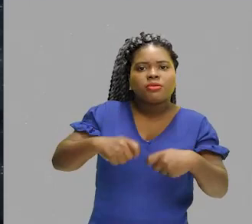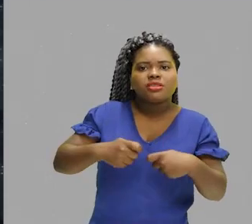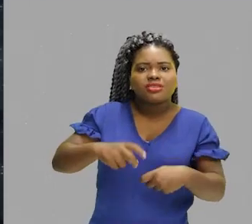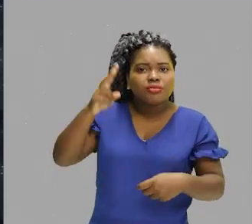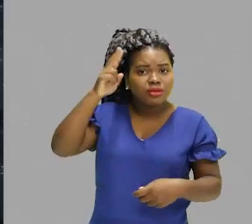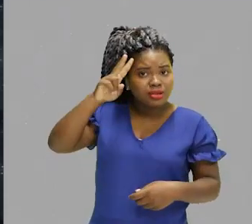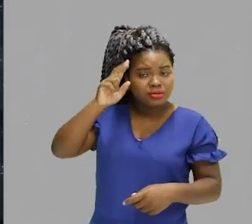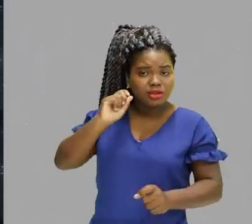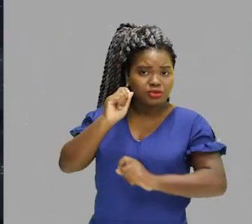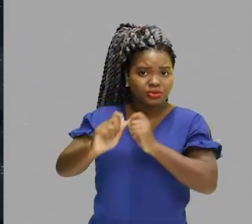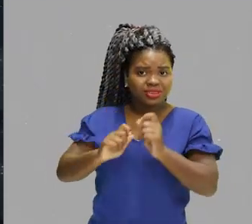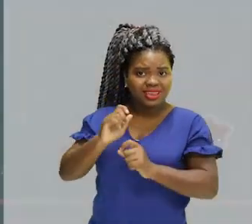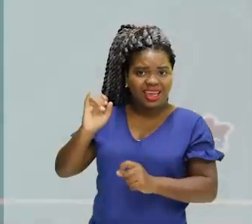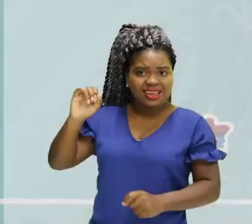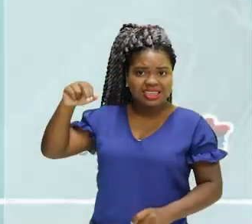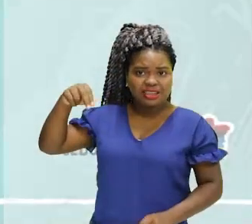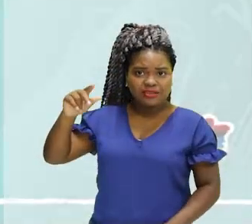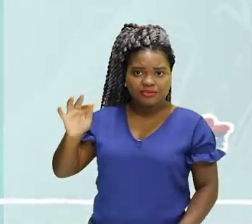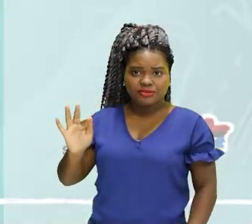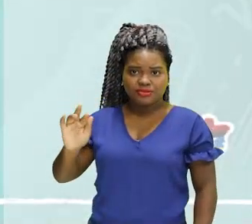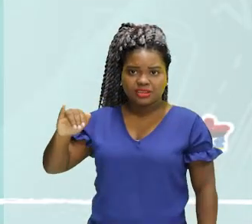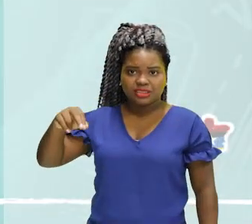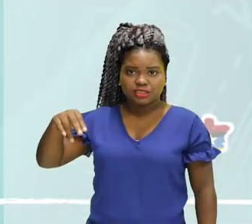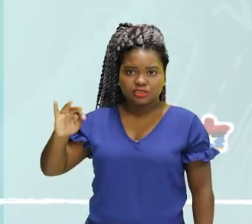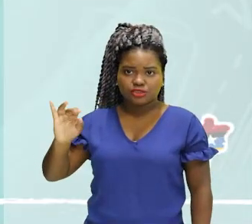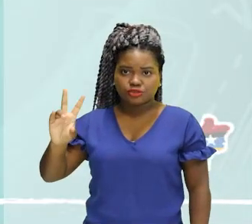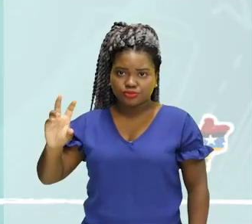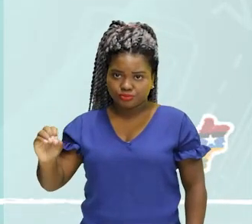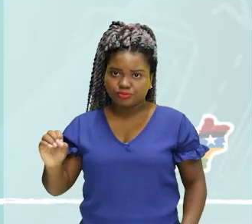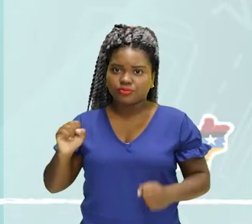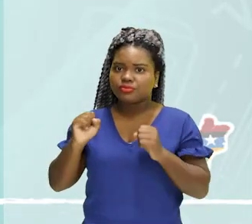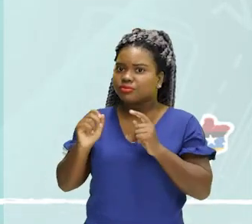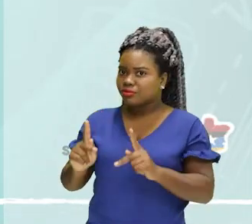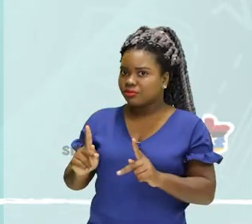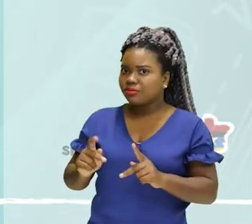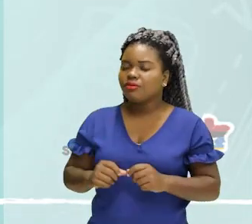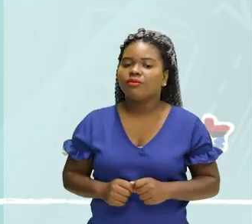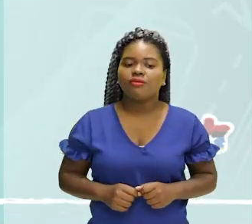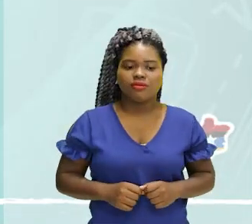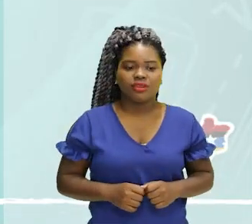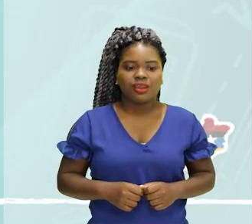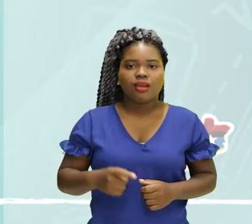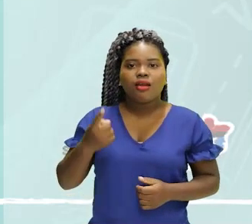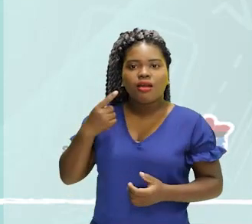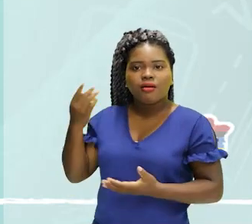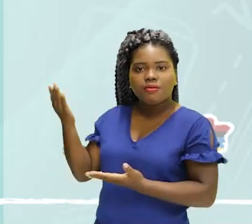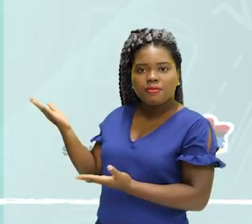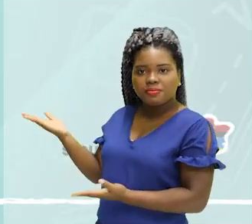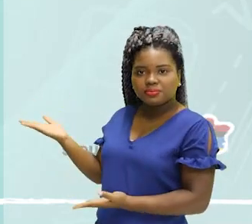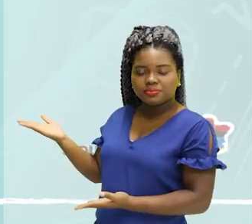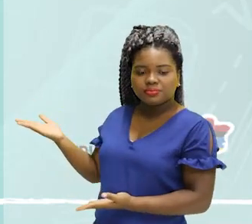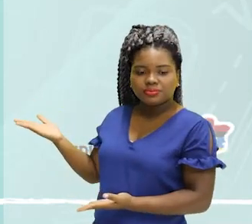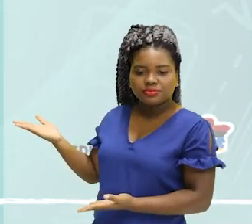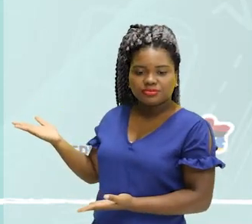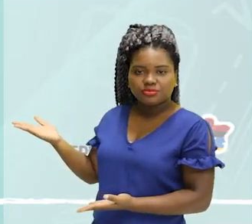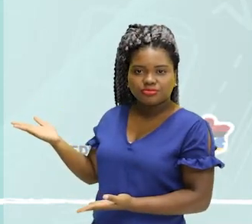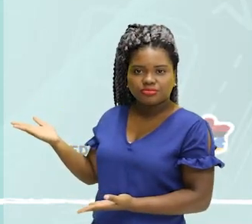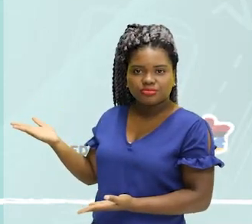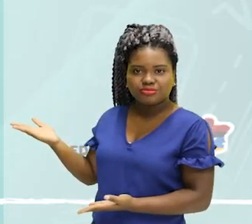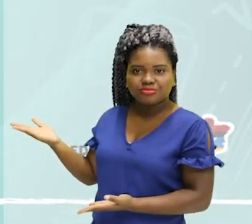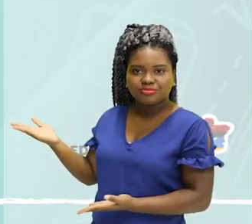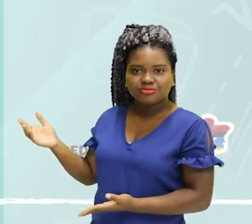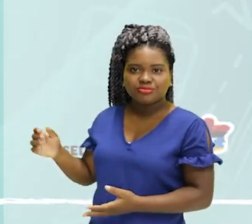de infinitivo, tá? Que são locuções de infinitivo. Então, as locuções do infinitivo dividem-se segundo